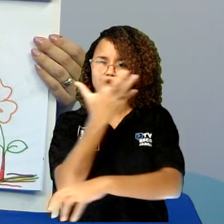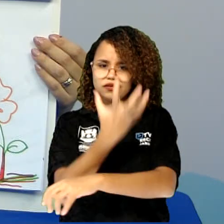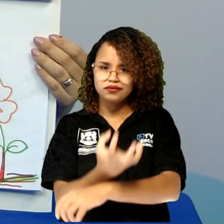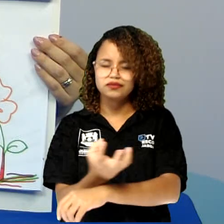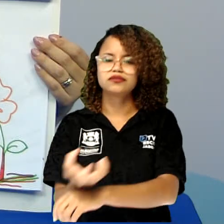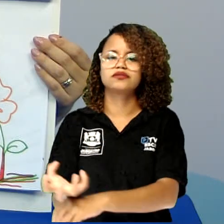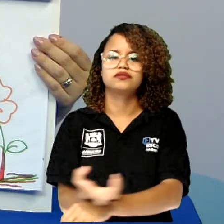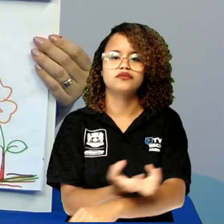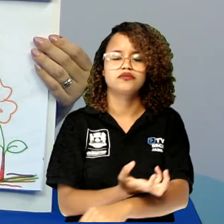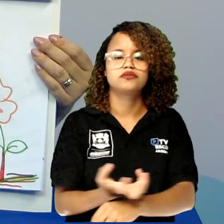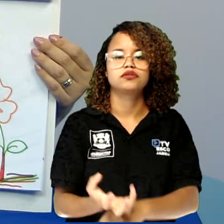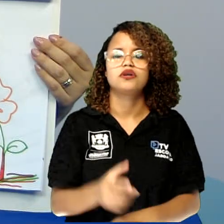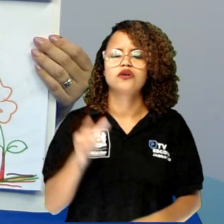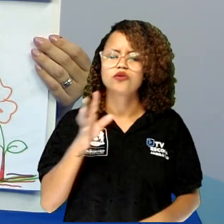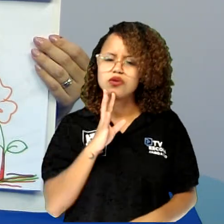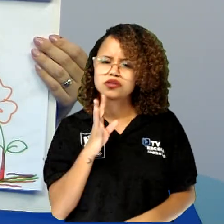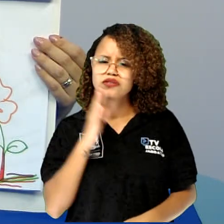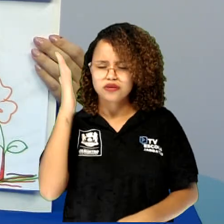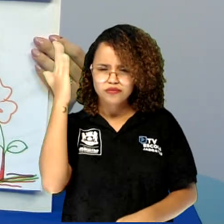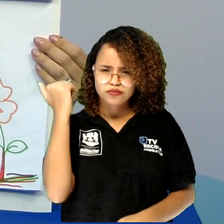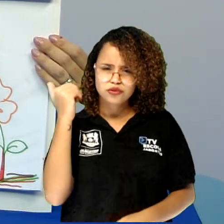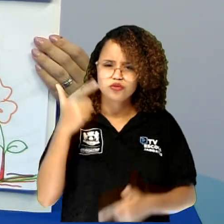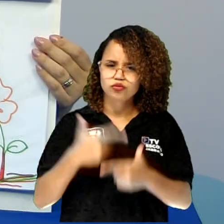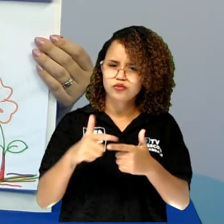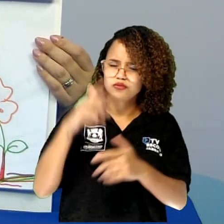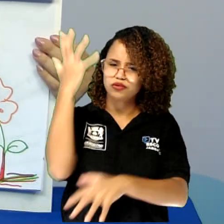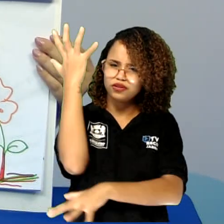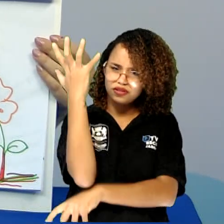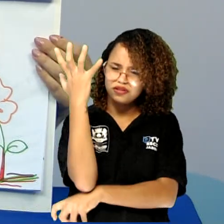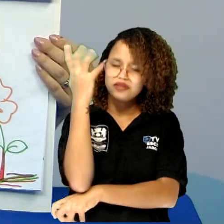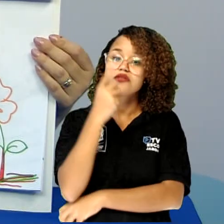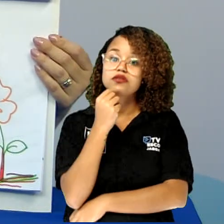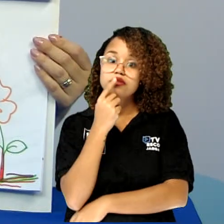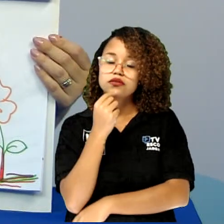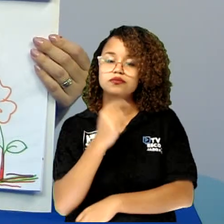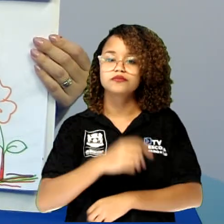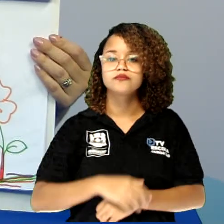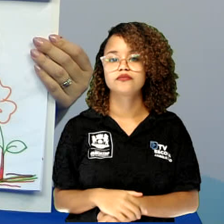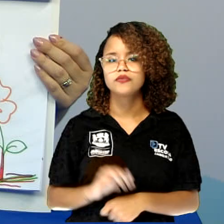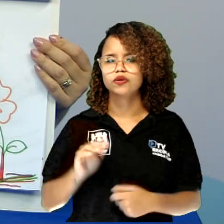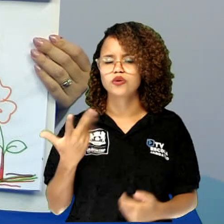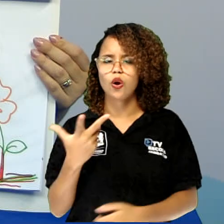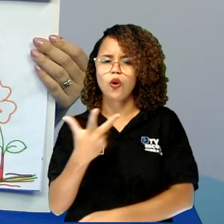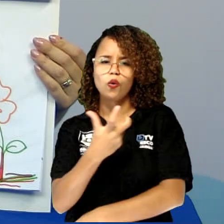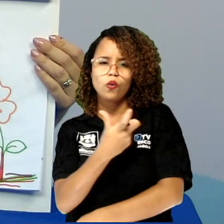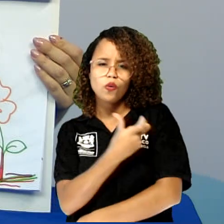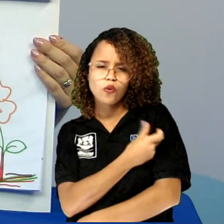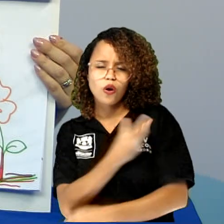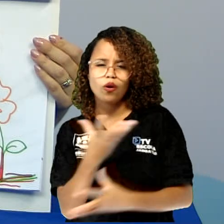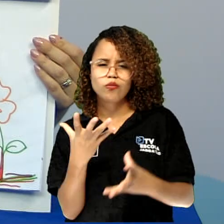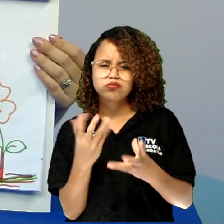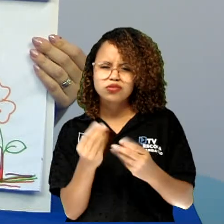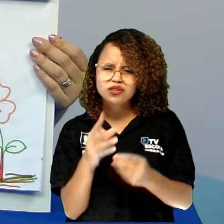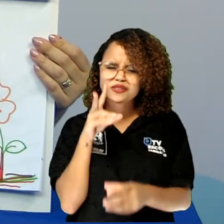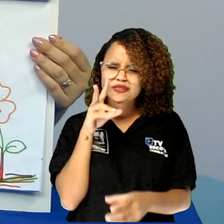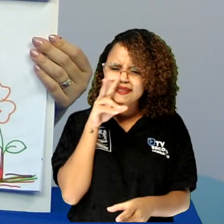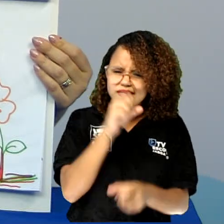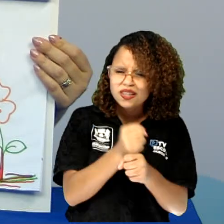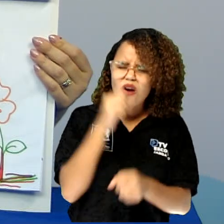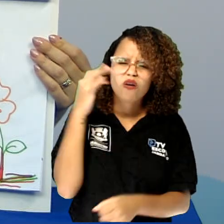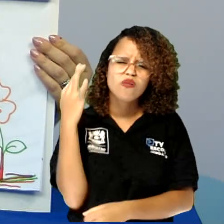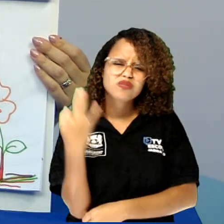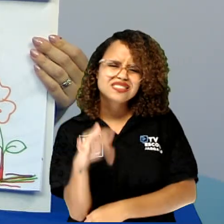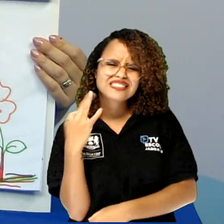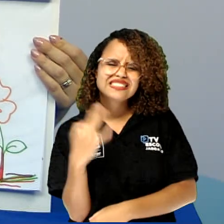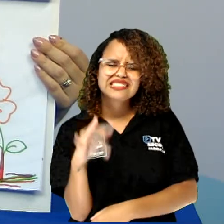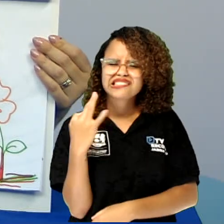especializado naqueles probleminhas de raiz vermelha. Lá ela tomou uma medicação muito forte, muito